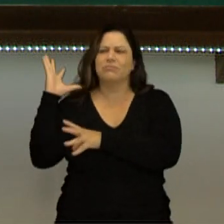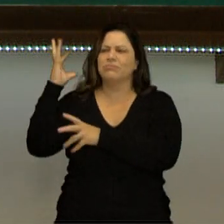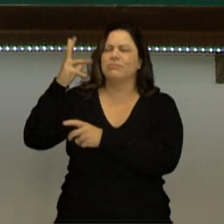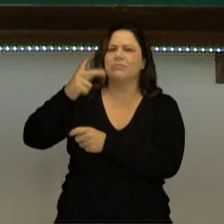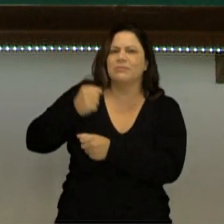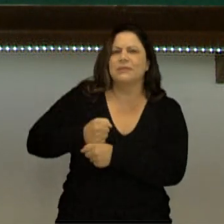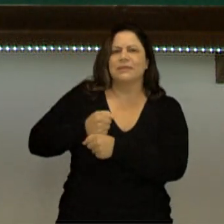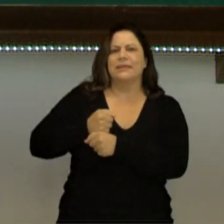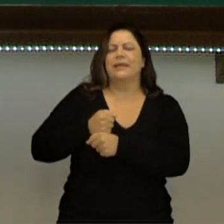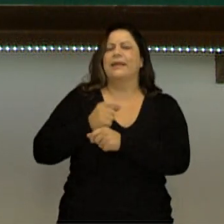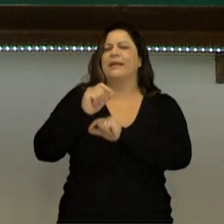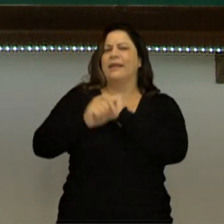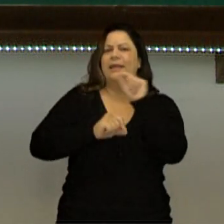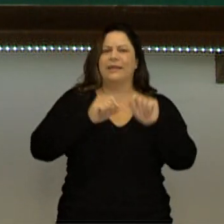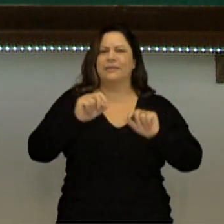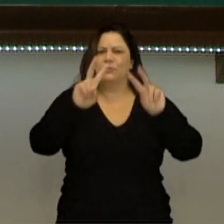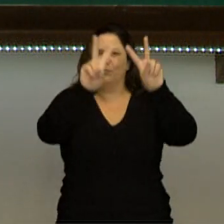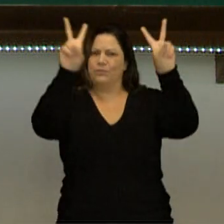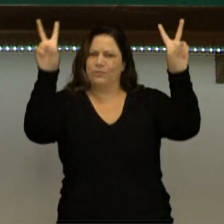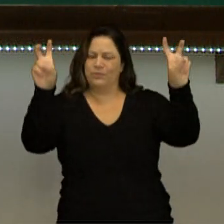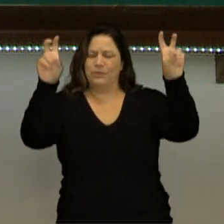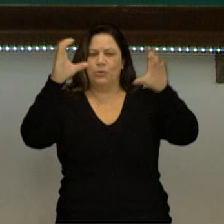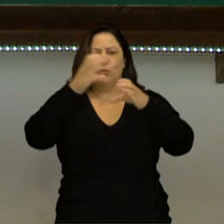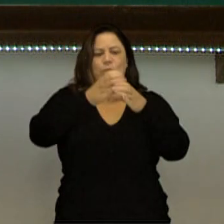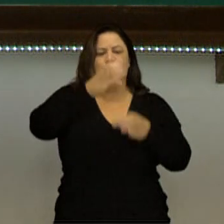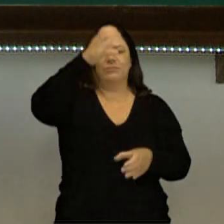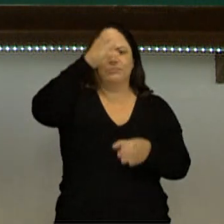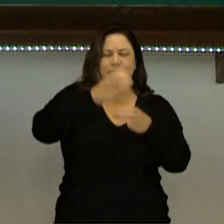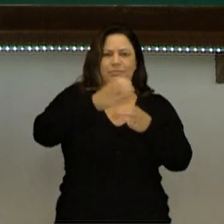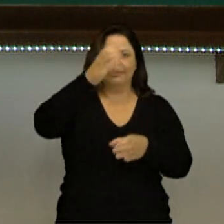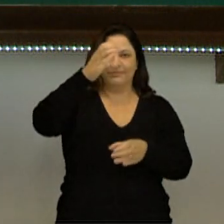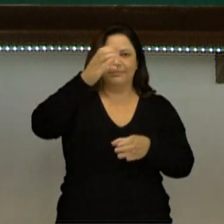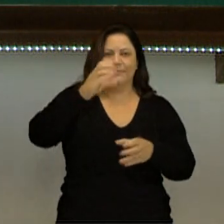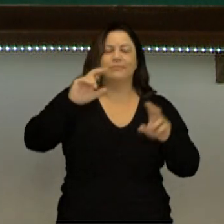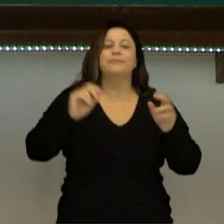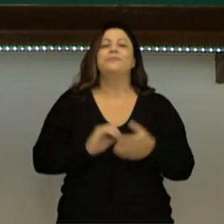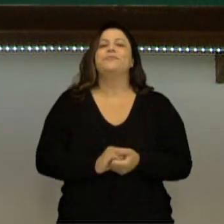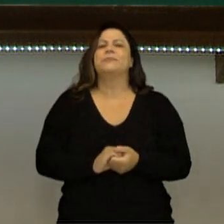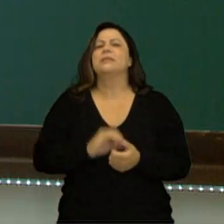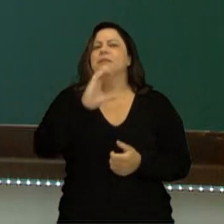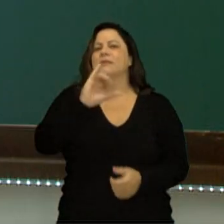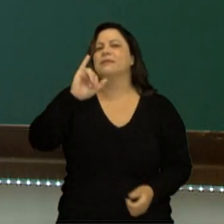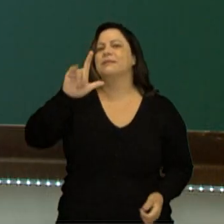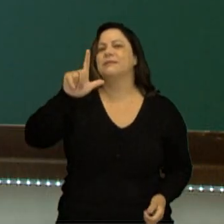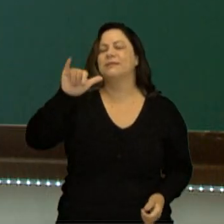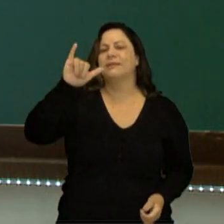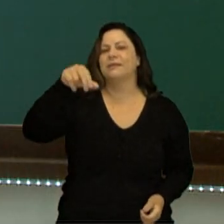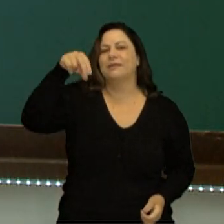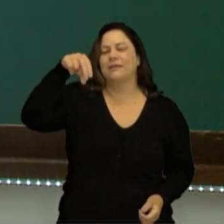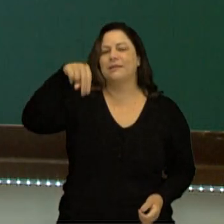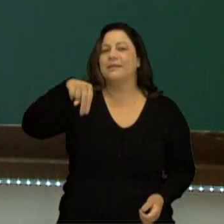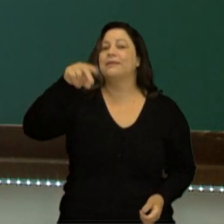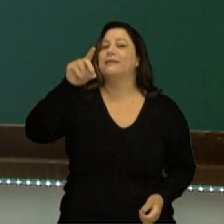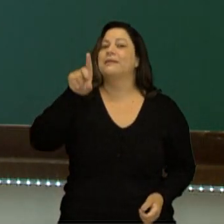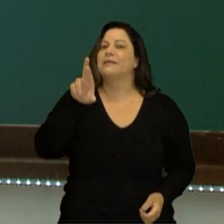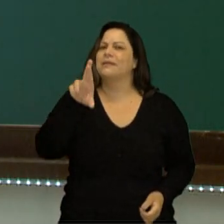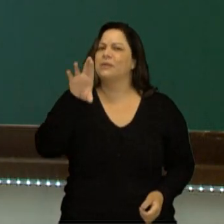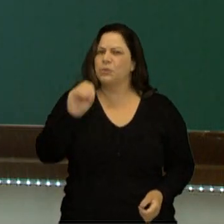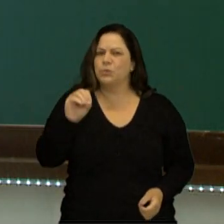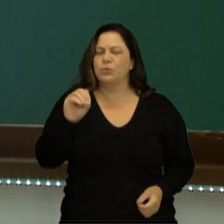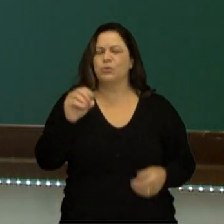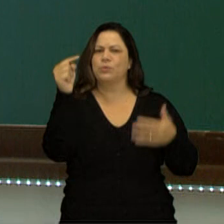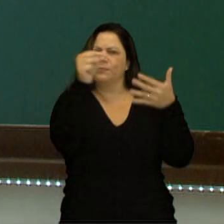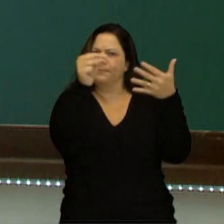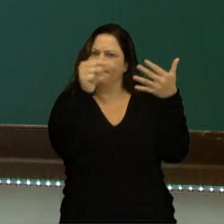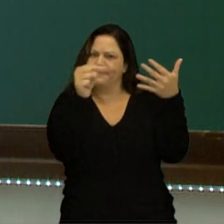retomada sobre o cilindro, gente. O cilindro tem várias aplicações, mas daí vem uma perguntinha.